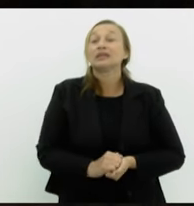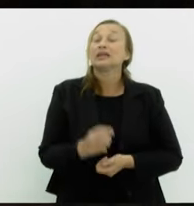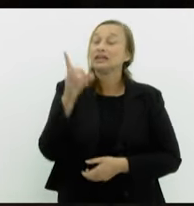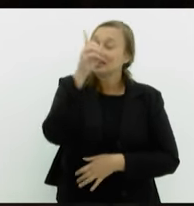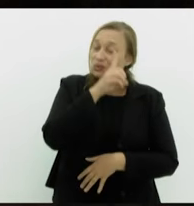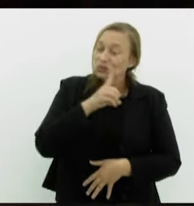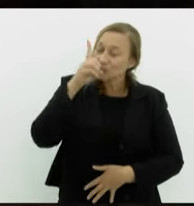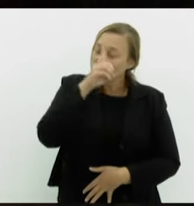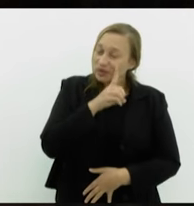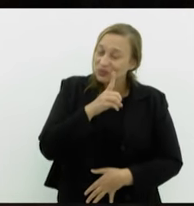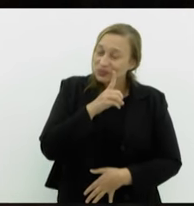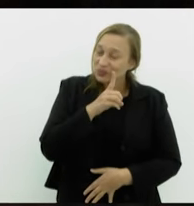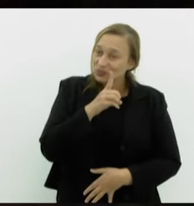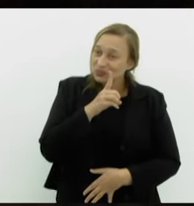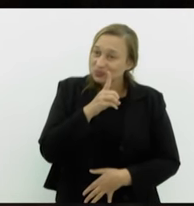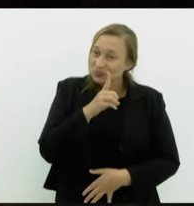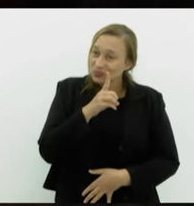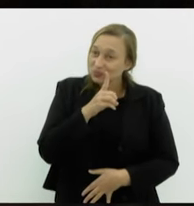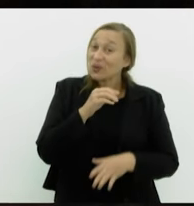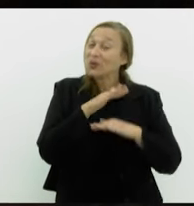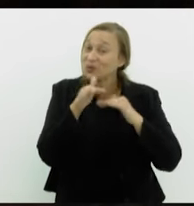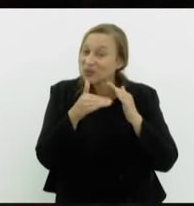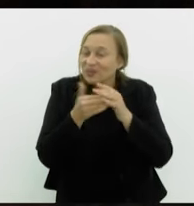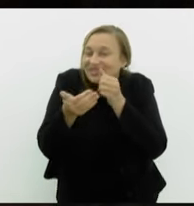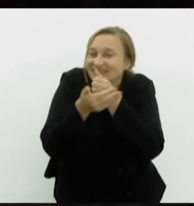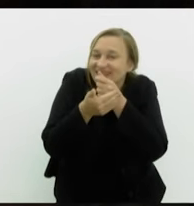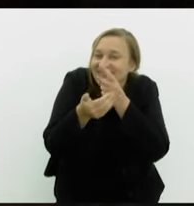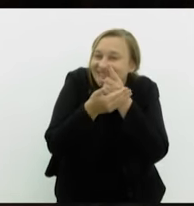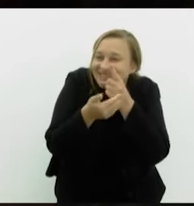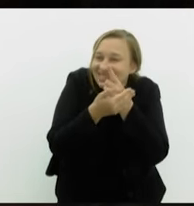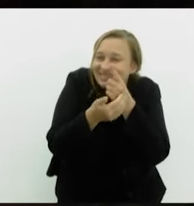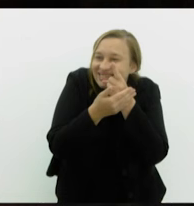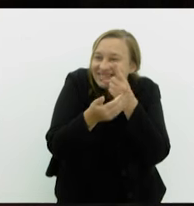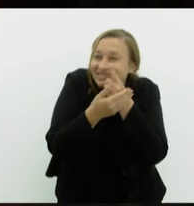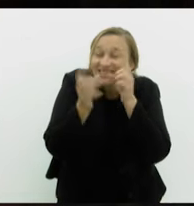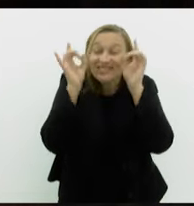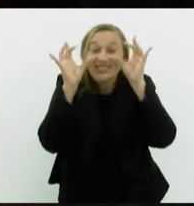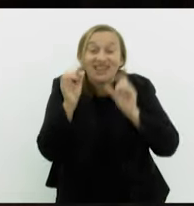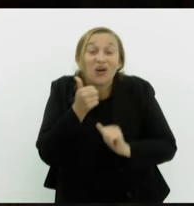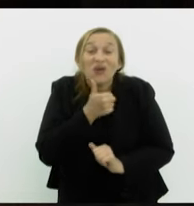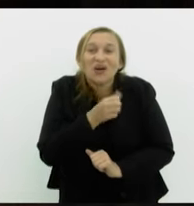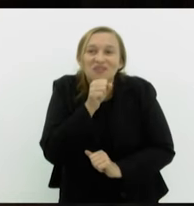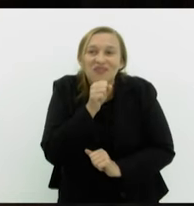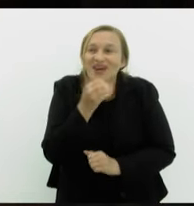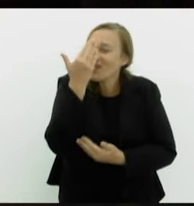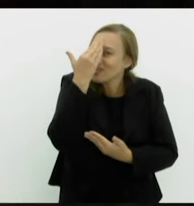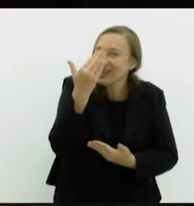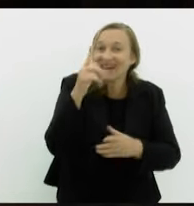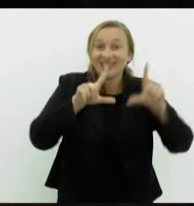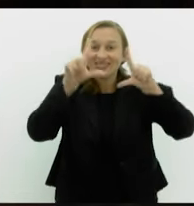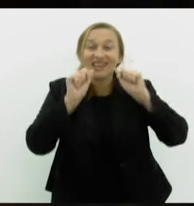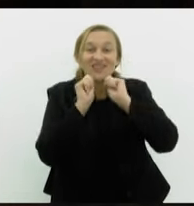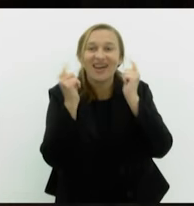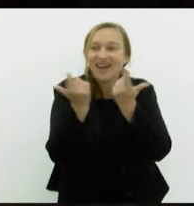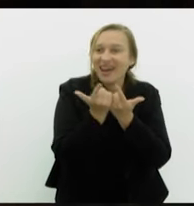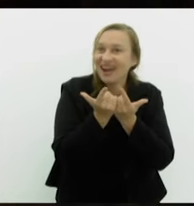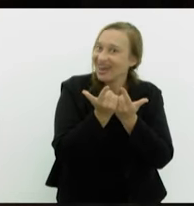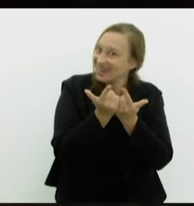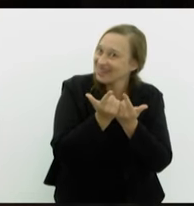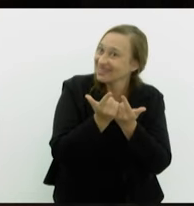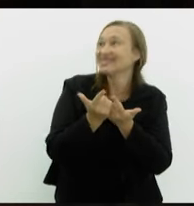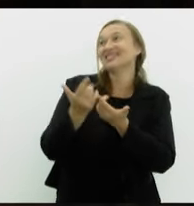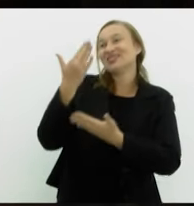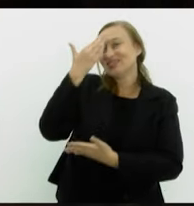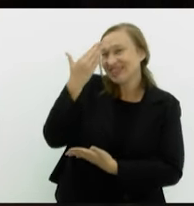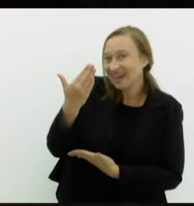domingo, todos, tá, tenham um carinho especial por todas as mães. Obrigado pela TV Alerge, presidente.